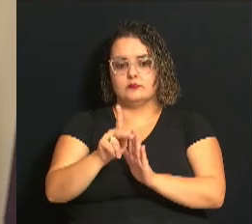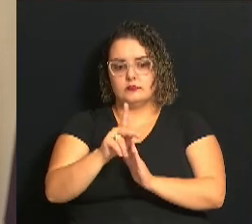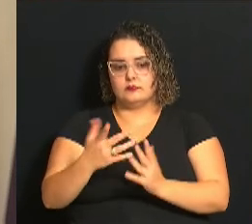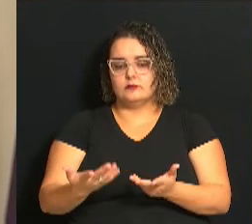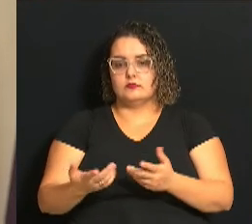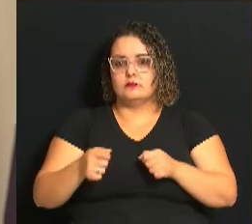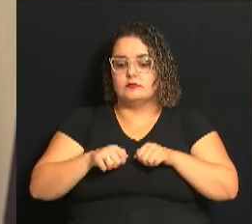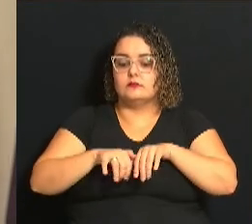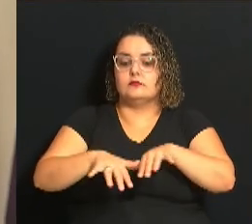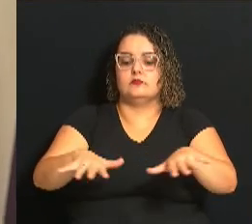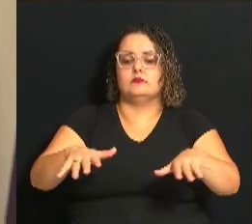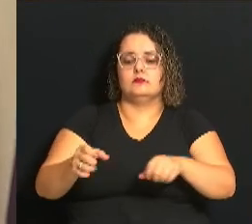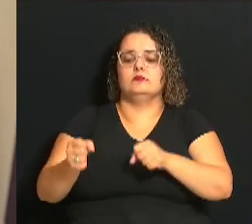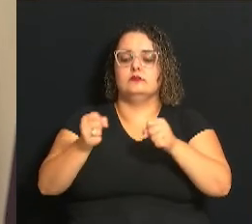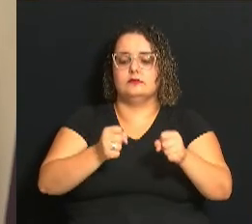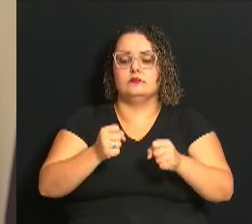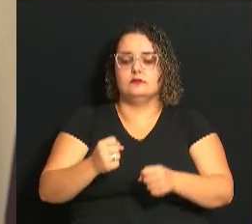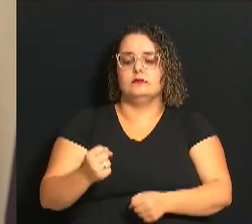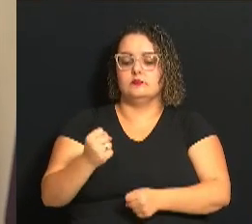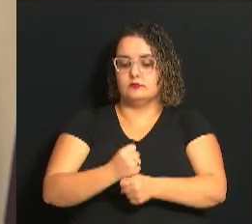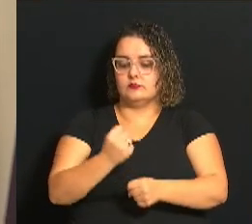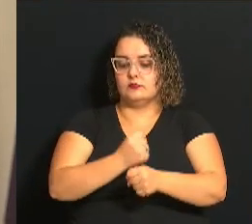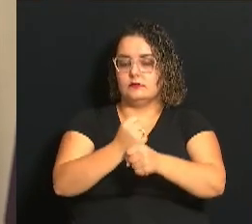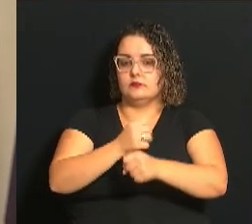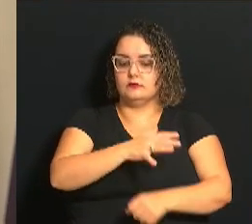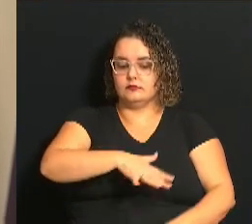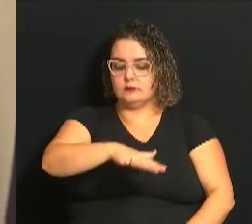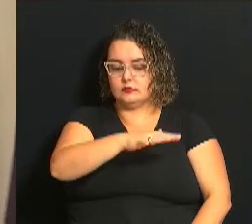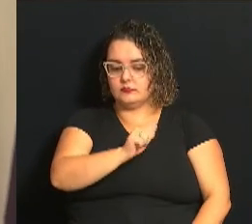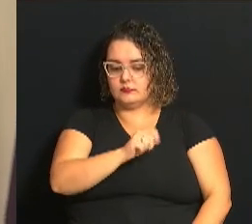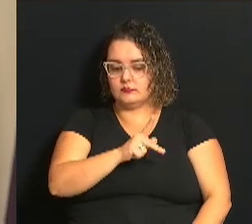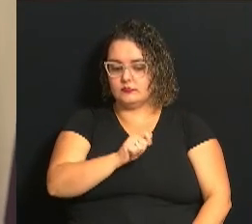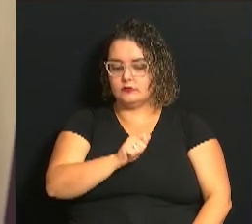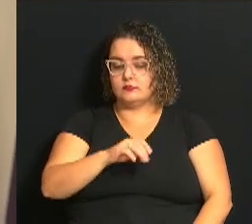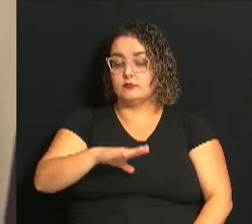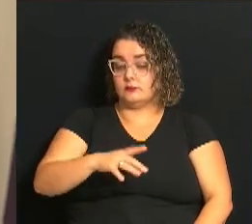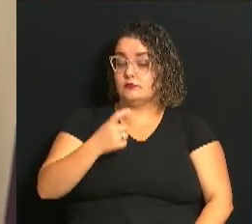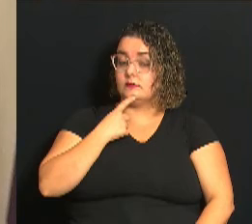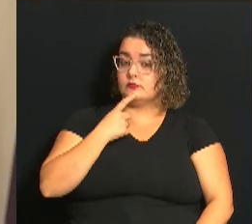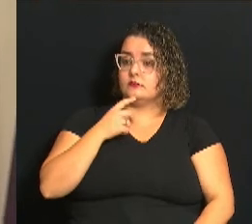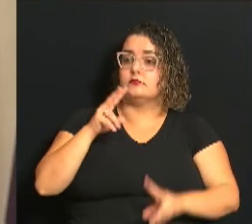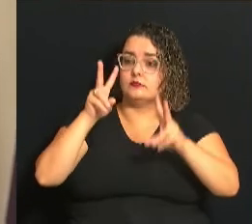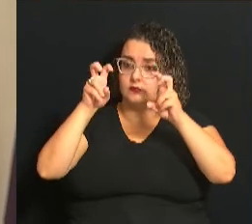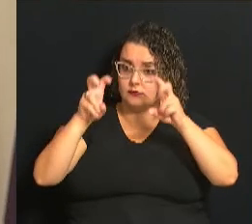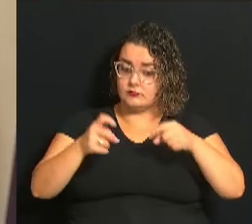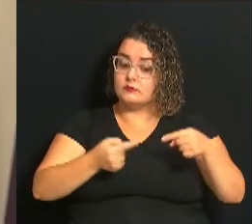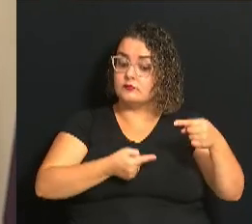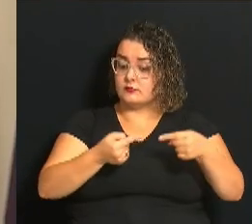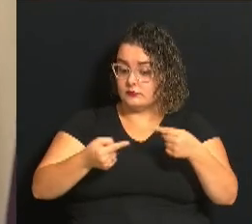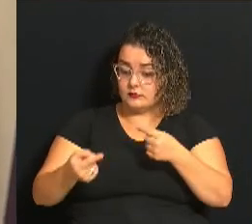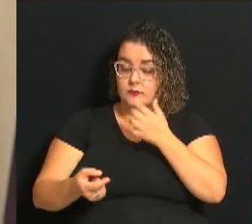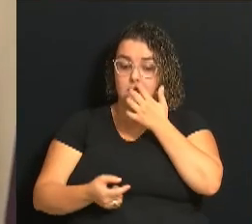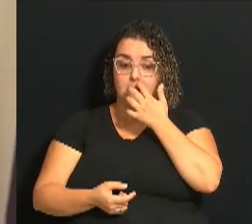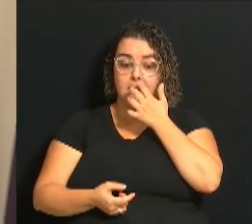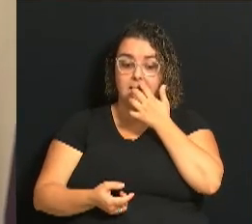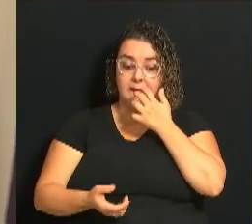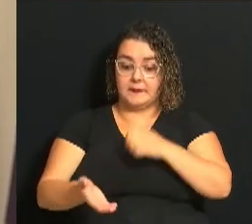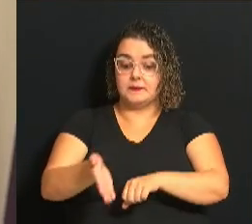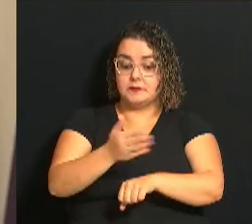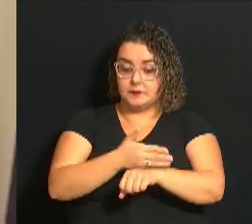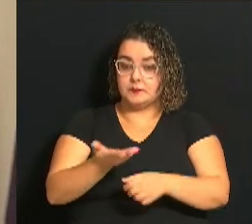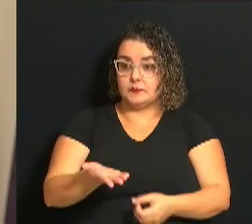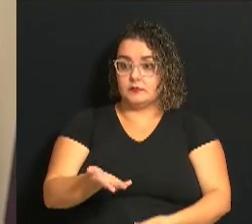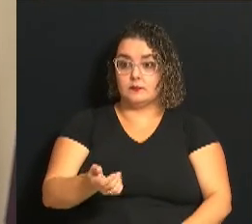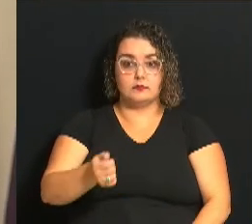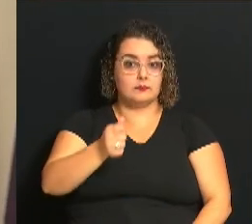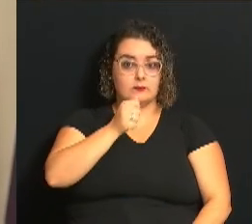ampliar o poder de construção nessa área da APA de Campinas, um assunto que foi muito debatido anteriormente aqui, eu ainda não